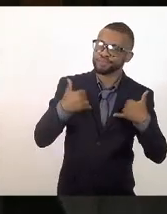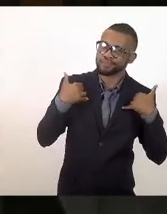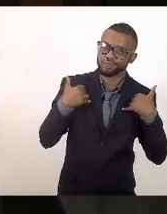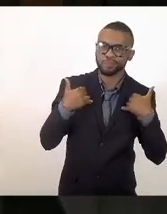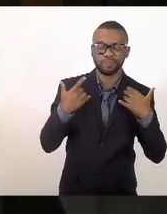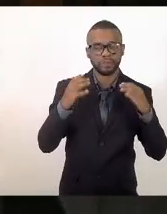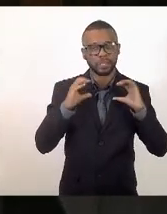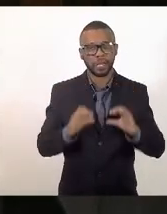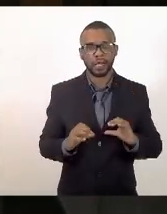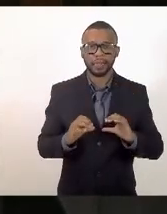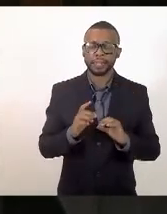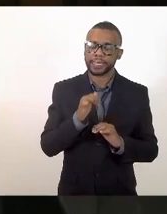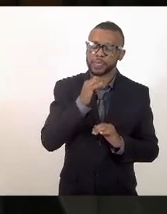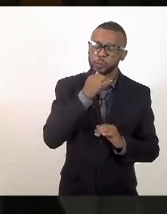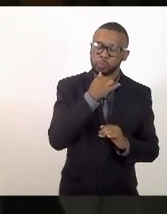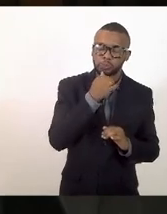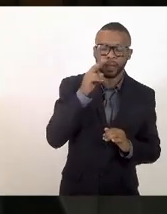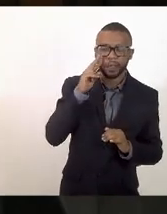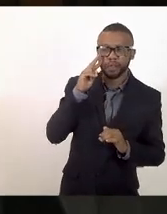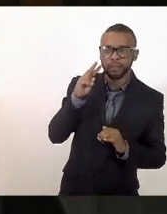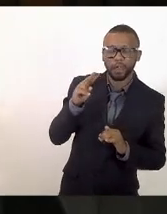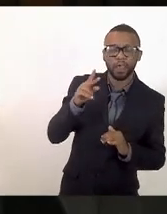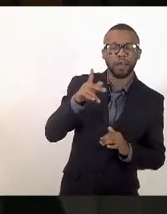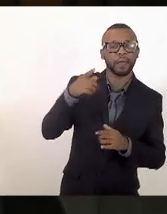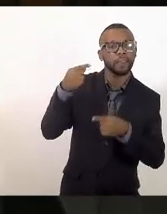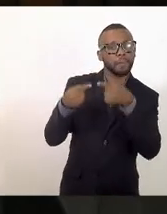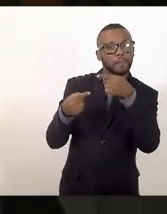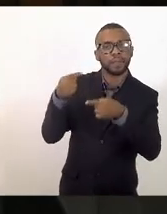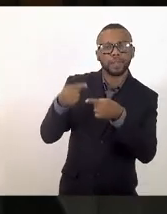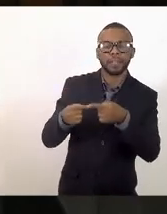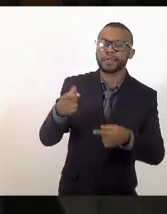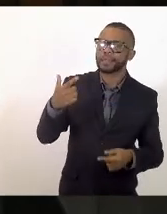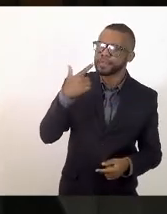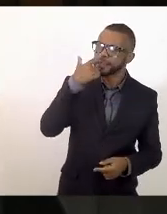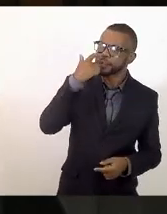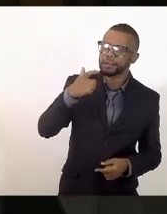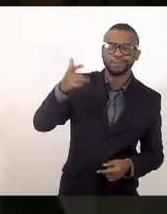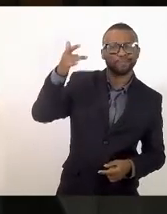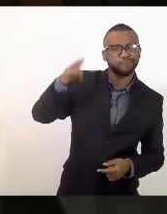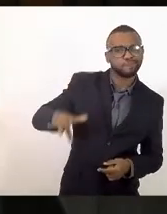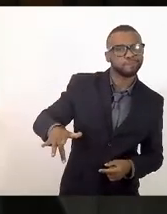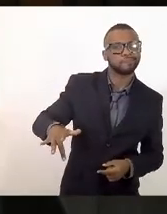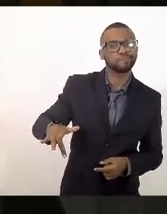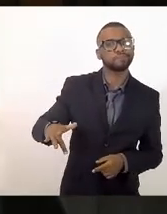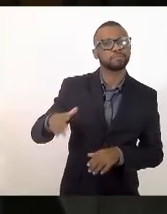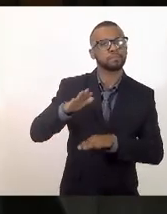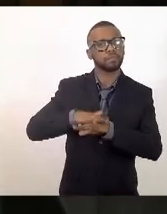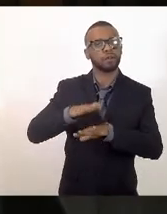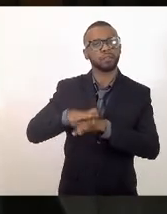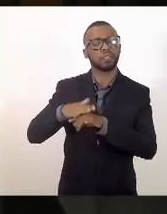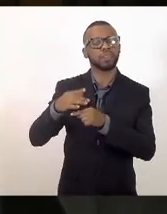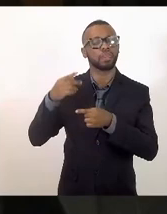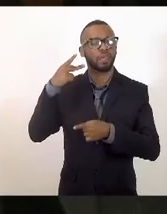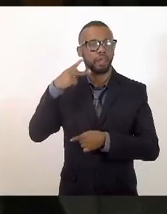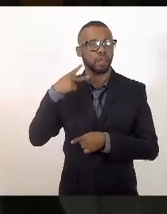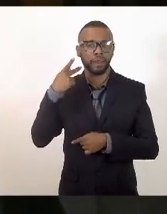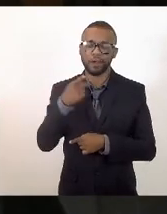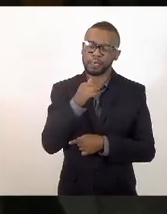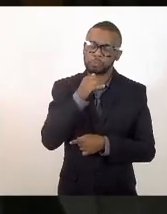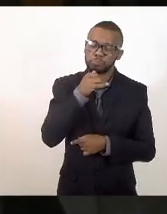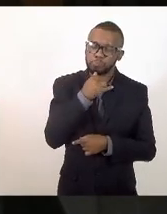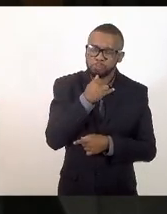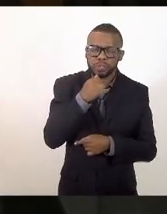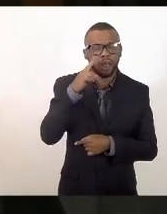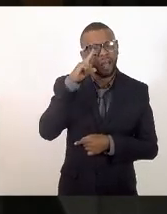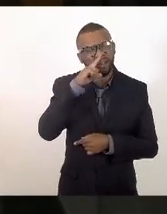enxerga na política esse tipo de lixo fazendo política. Infelizmente, é uma mazela do nosso